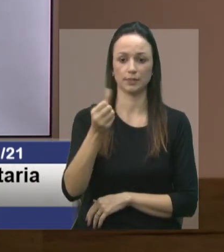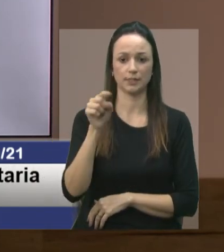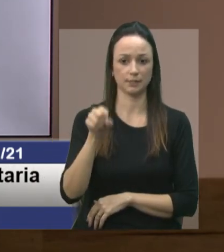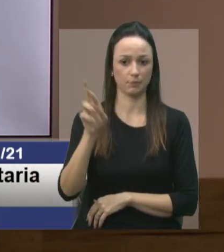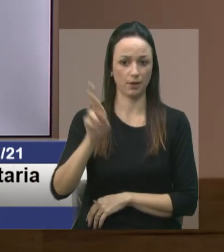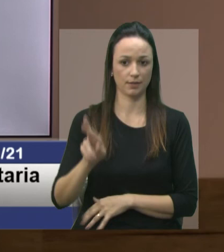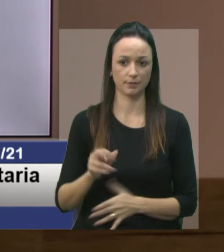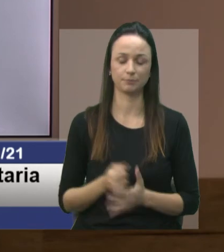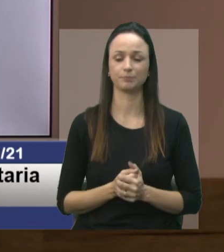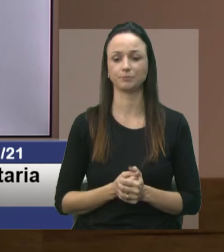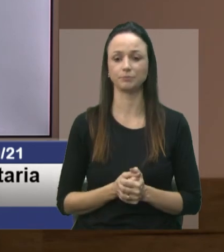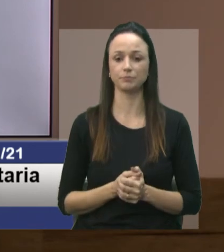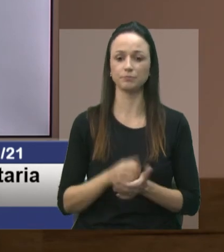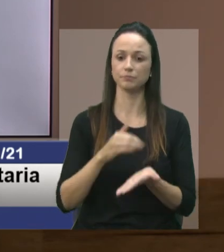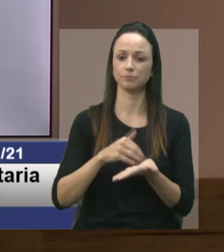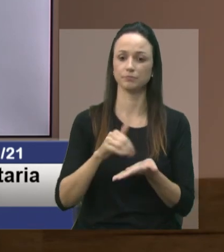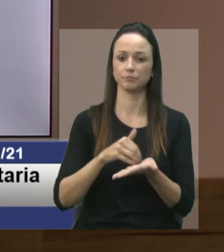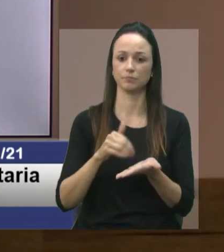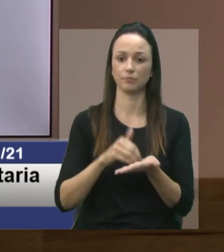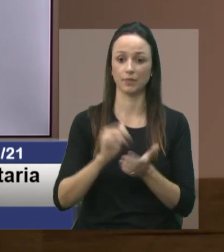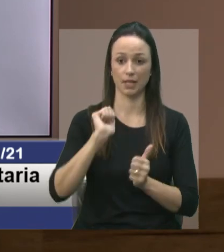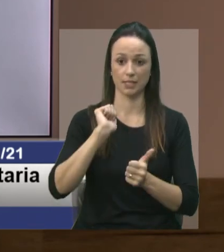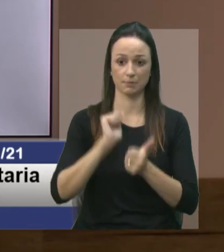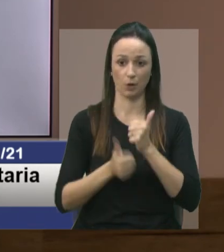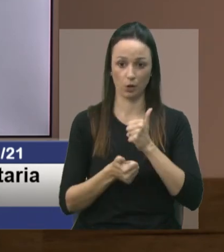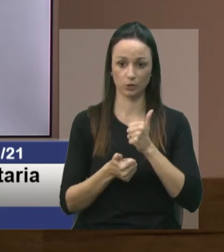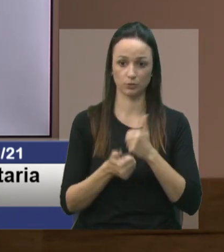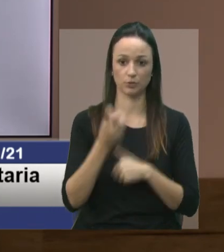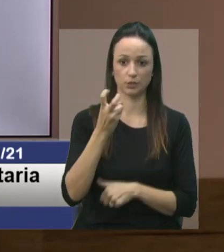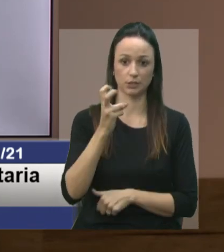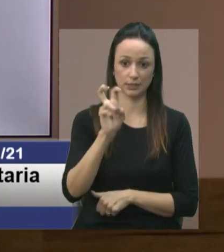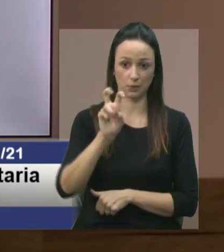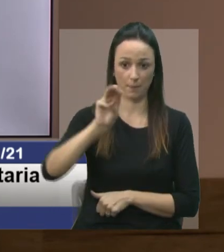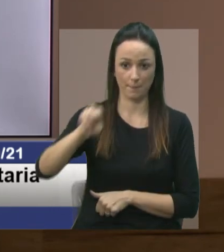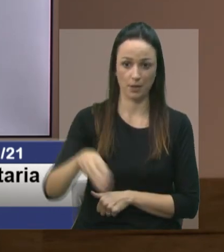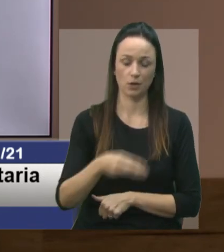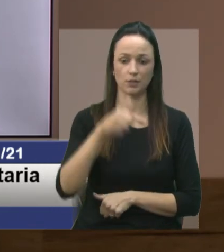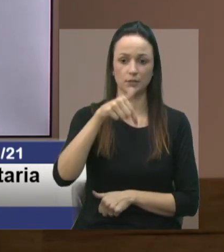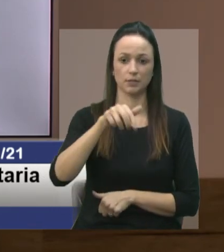R$ 4.086.000. Secretaria de Esportes,